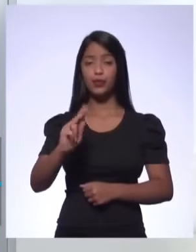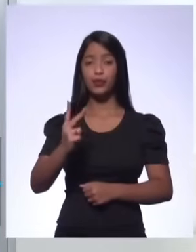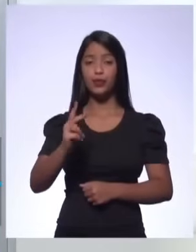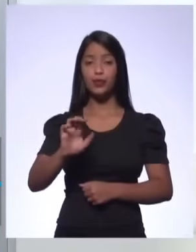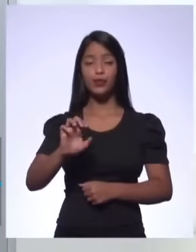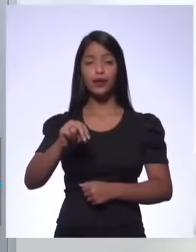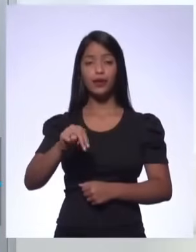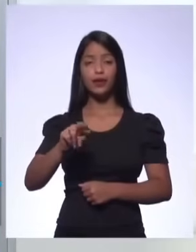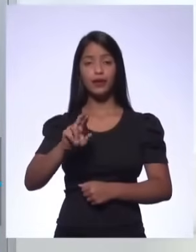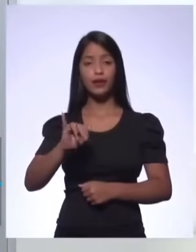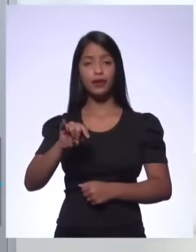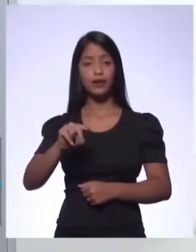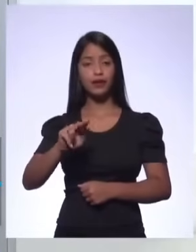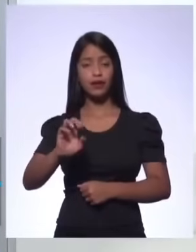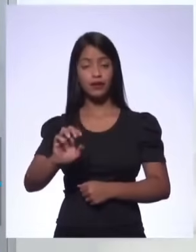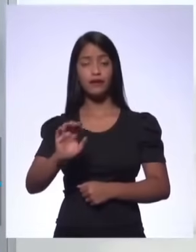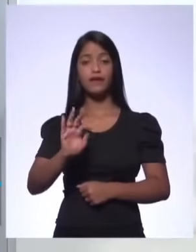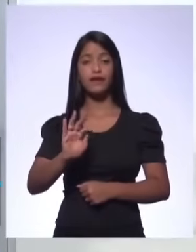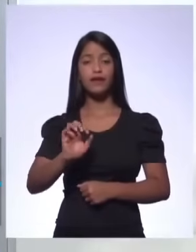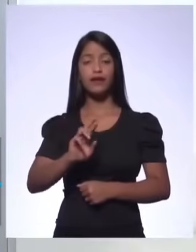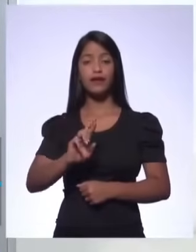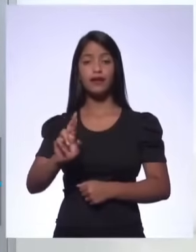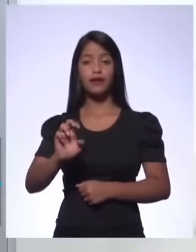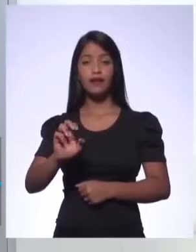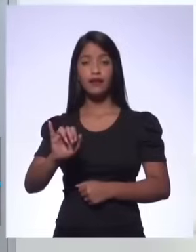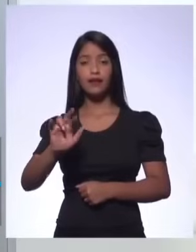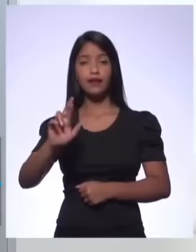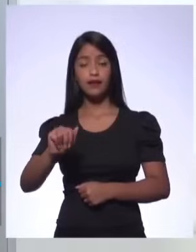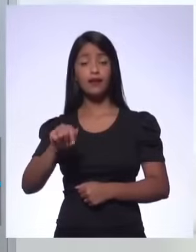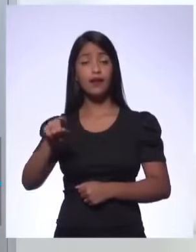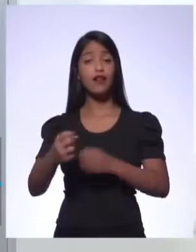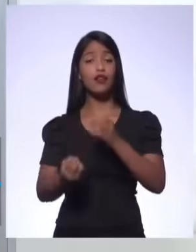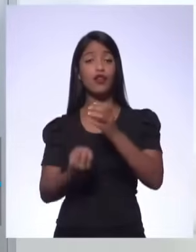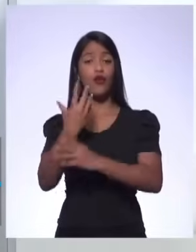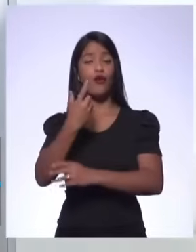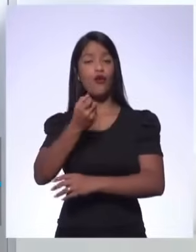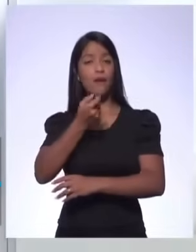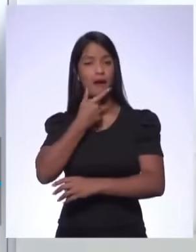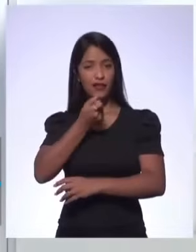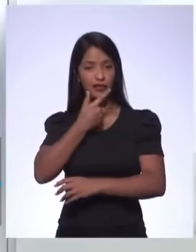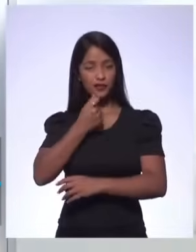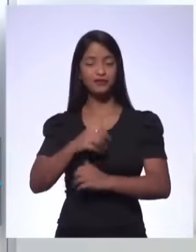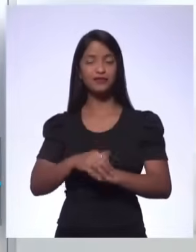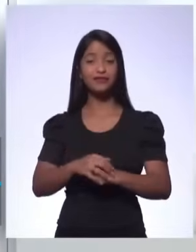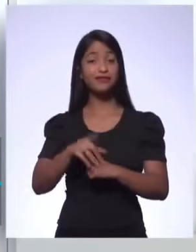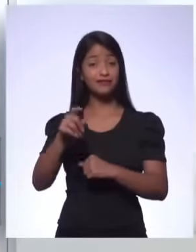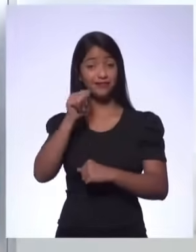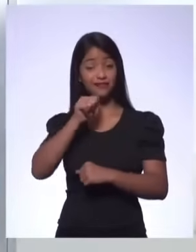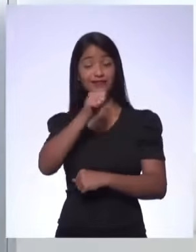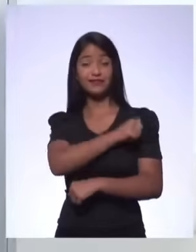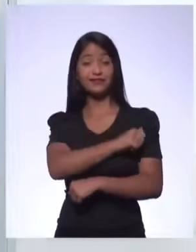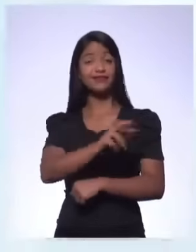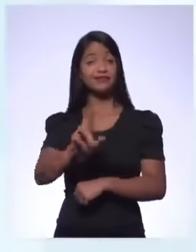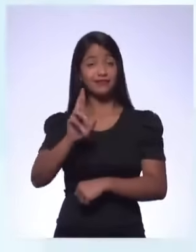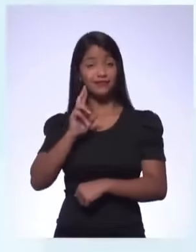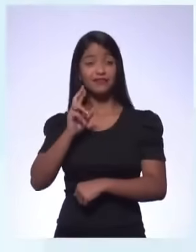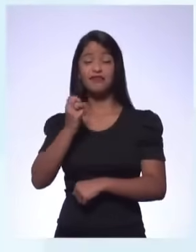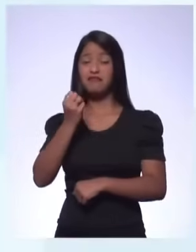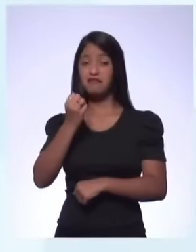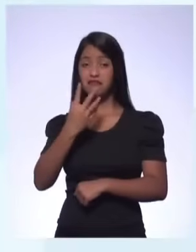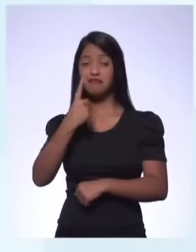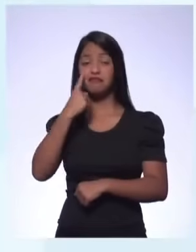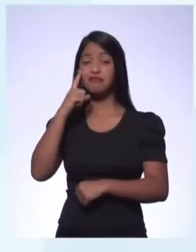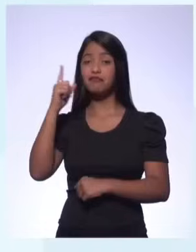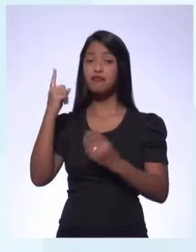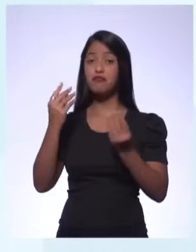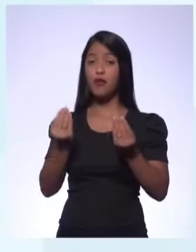desenvolvimento deste medicamento, tá ok? E o restante a colega já falou, muito bem falado. E eu tenho inclusive a imagem aí, ó, também da